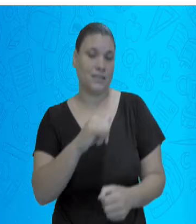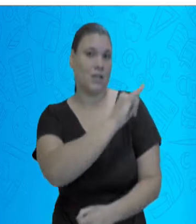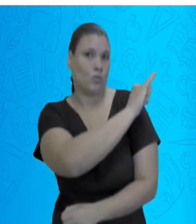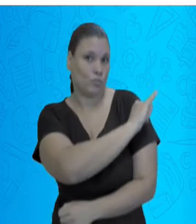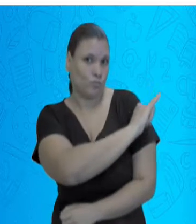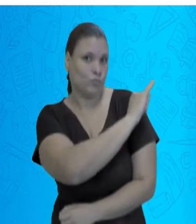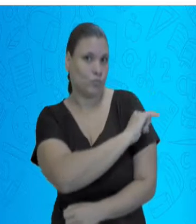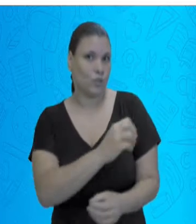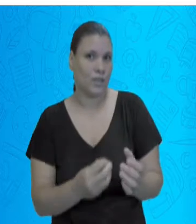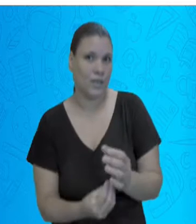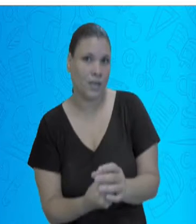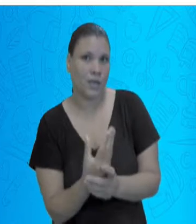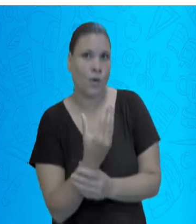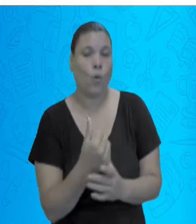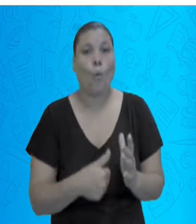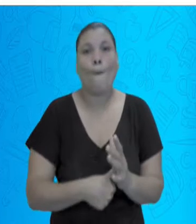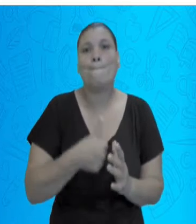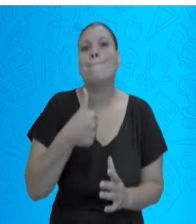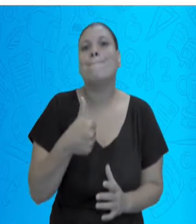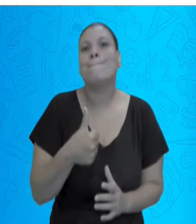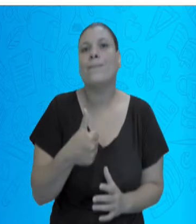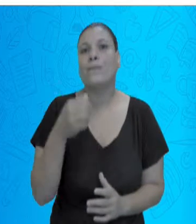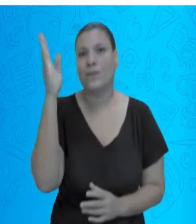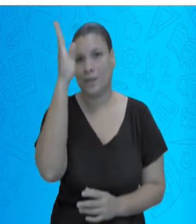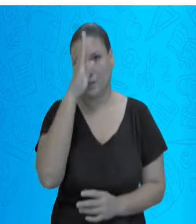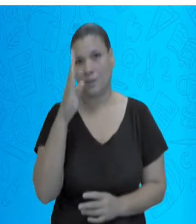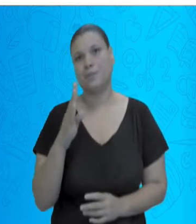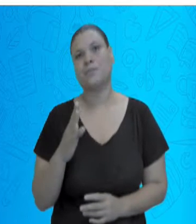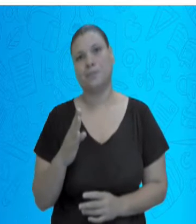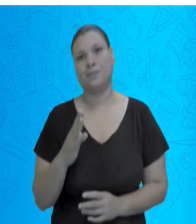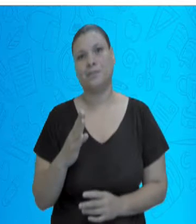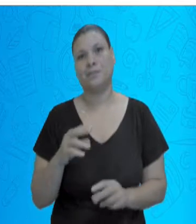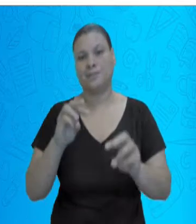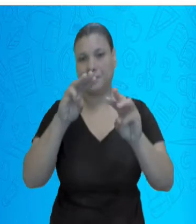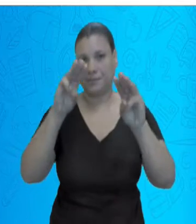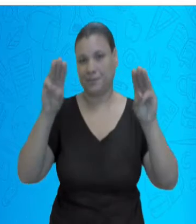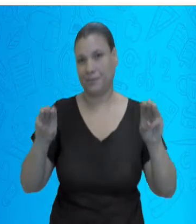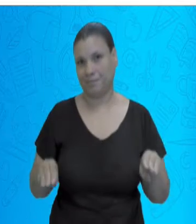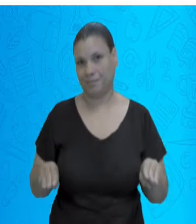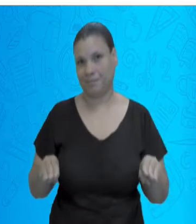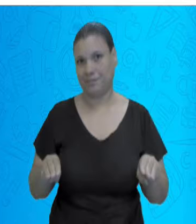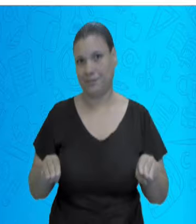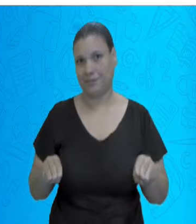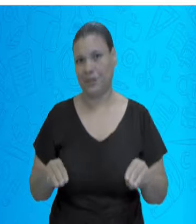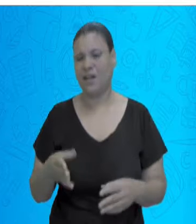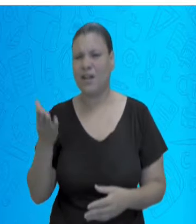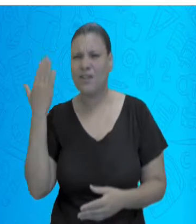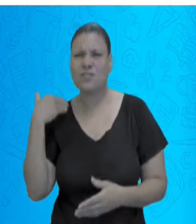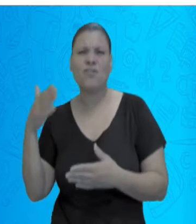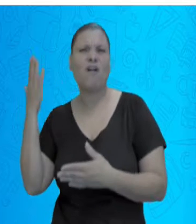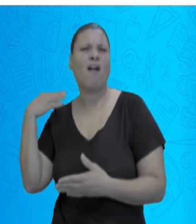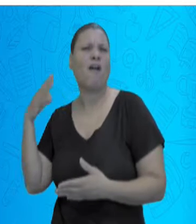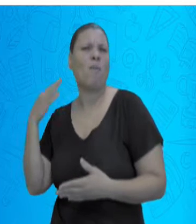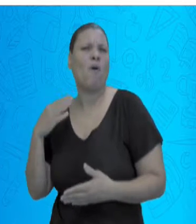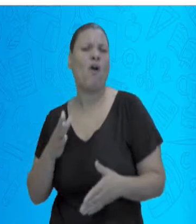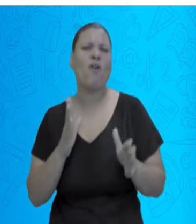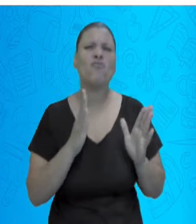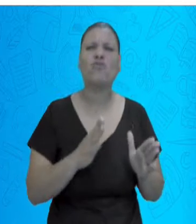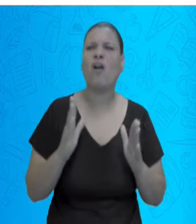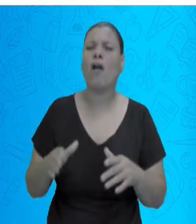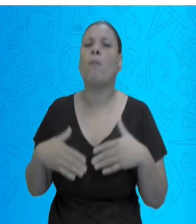Foi criado por determinação de Dom João VI, que foi na fase da colonização brasileira, que iniciou